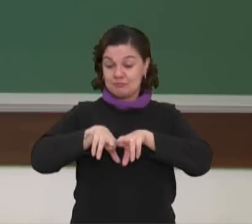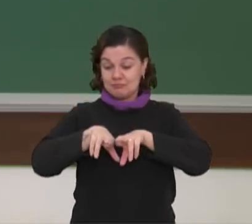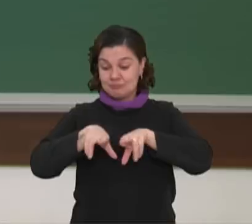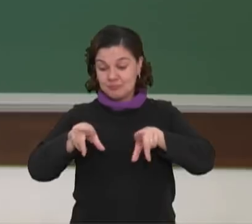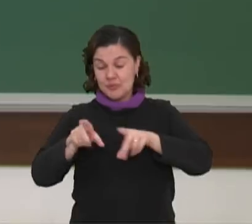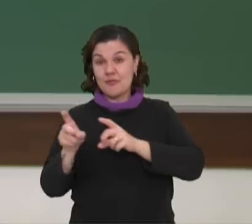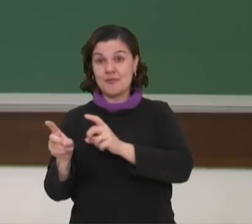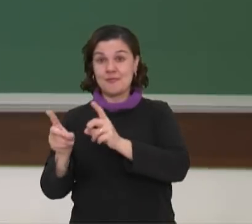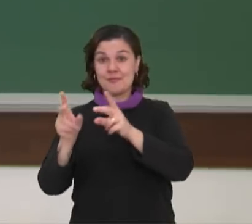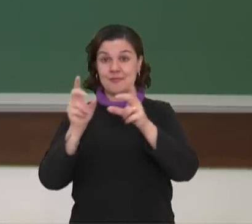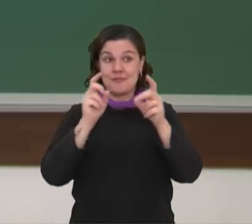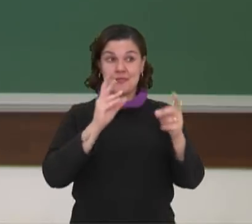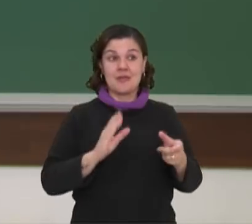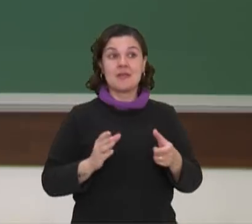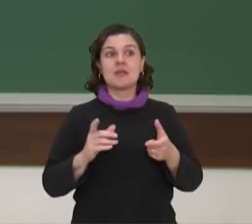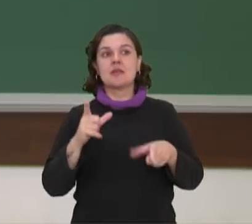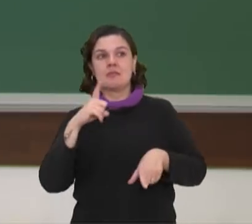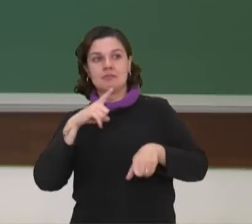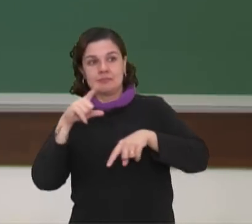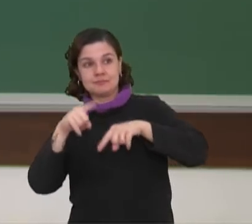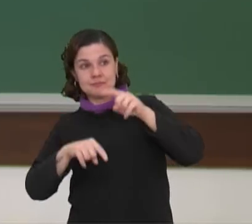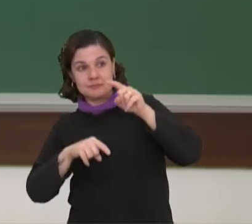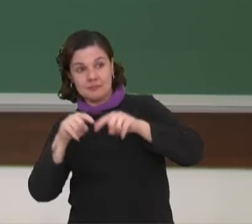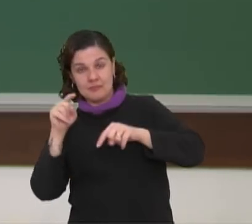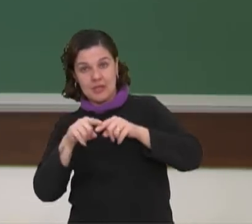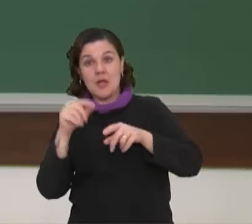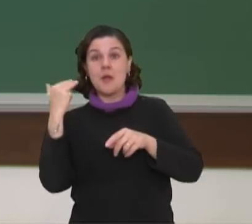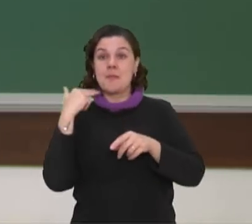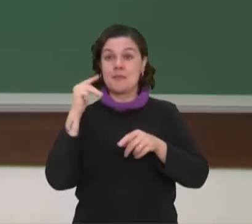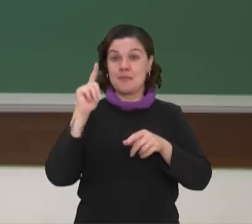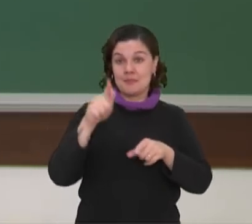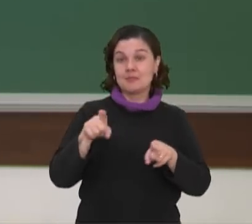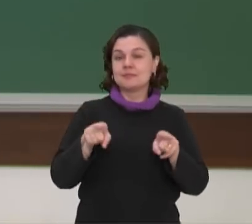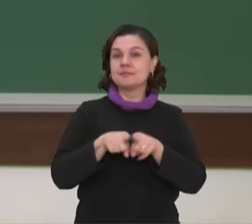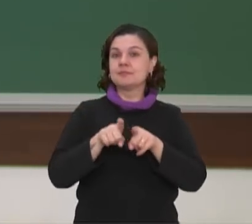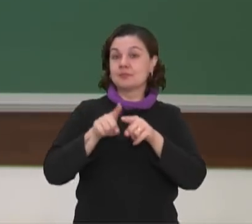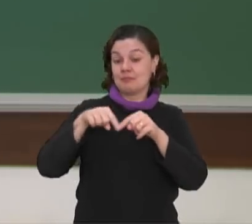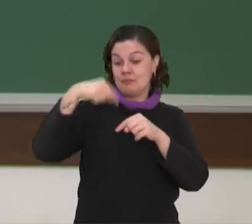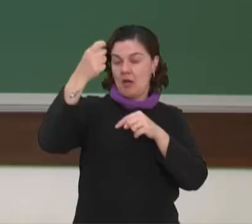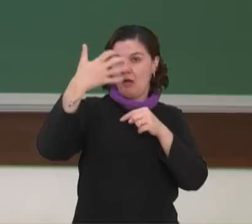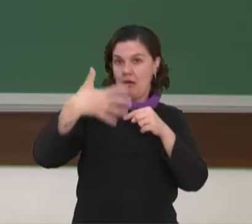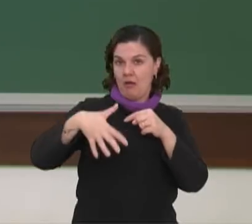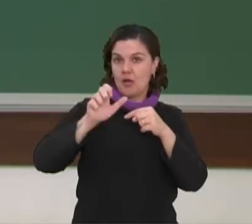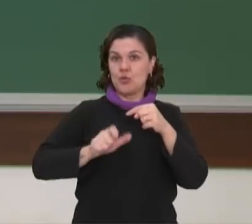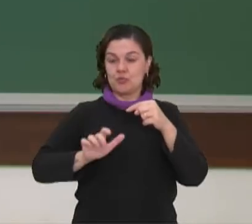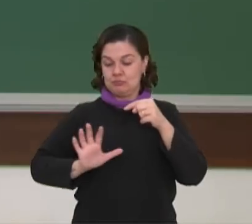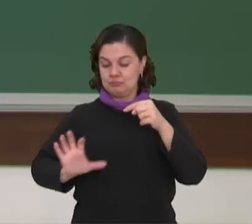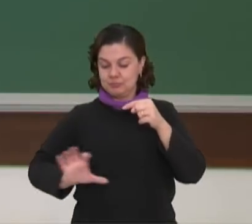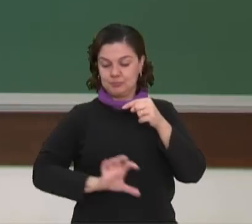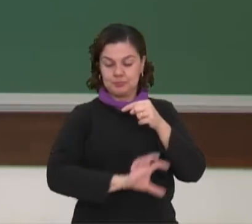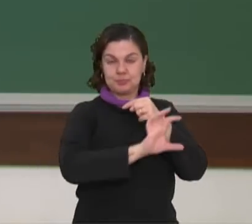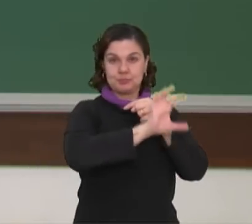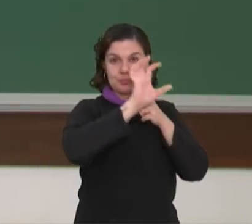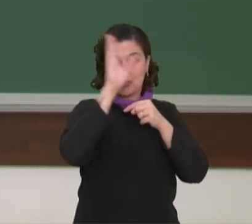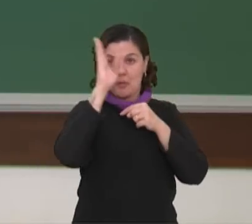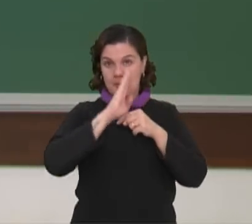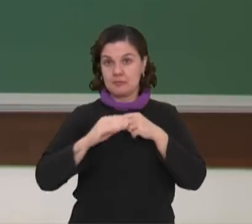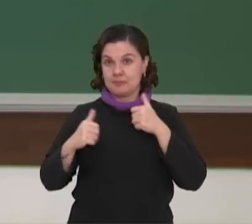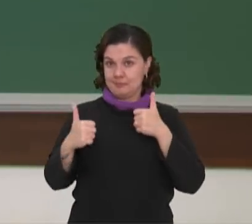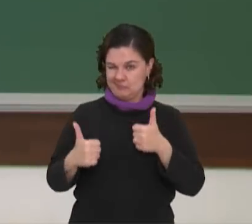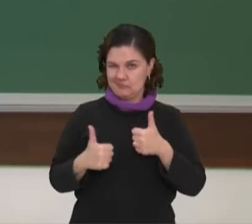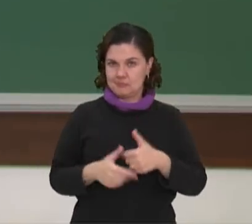tropeiros, vão levar seus produtos para serem vendidos em Minas Gerais e vendidos mais caro do que em outras partes da